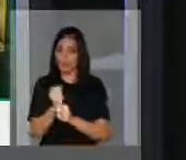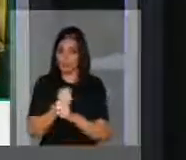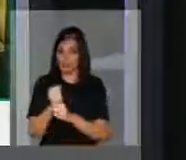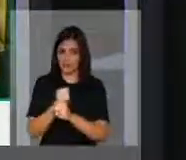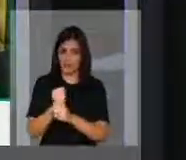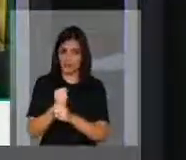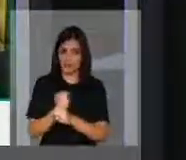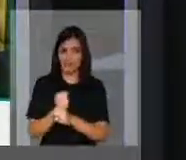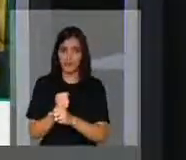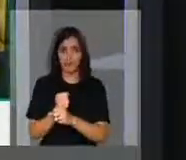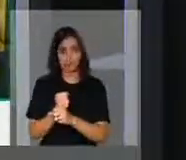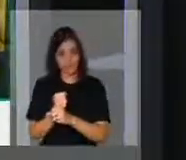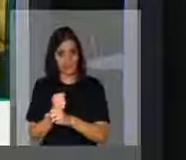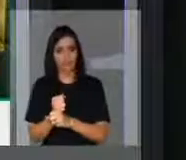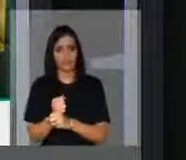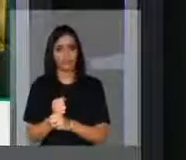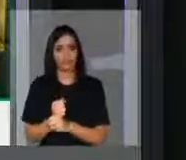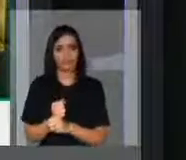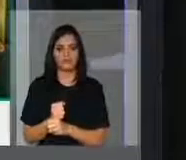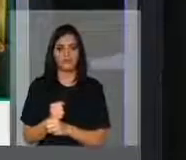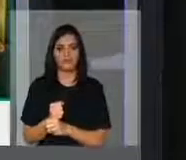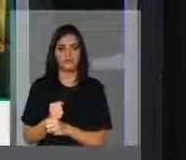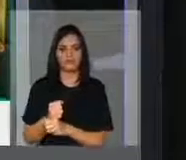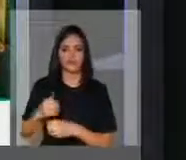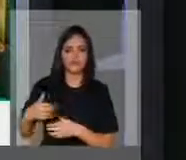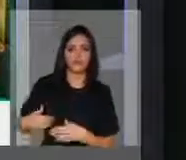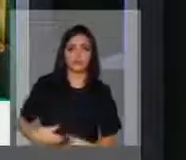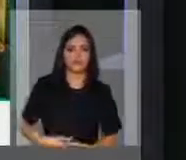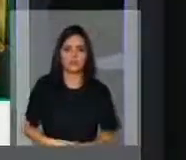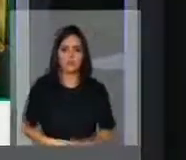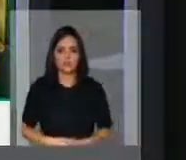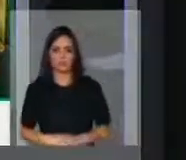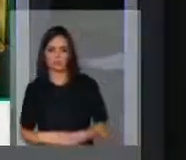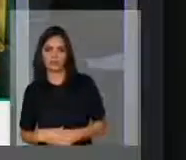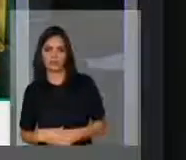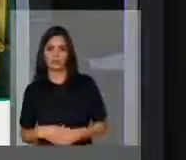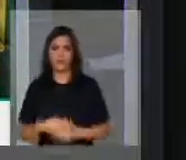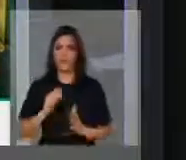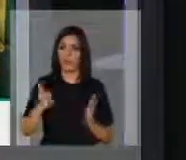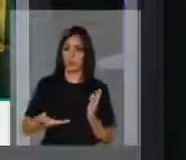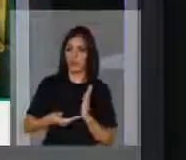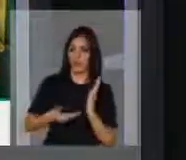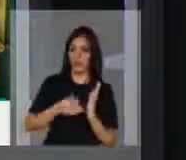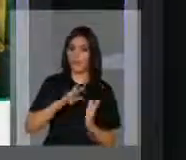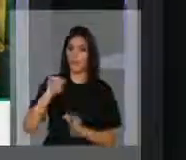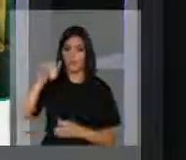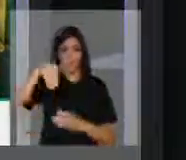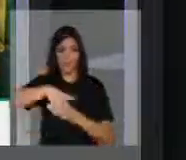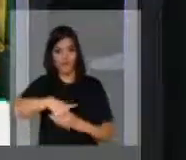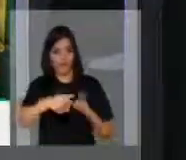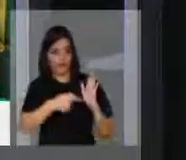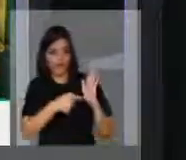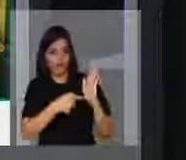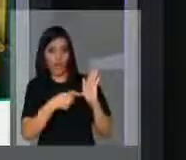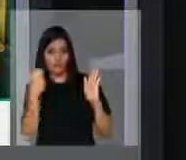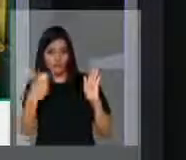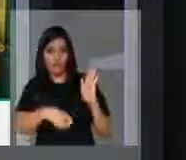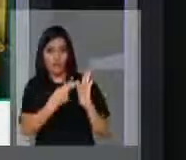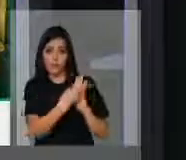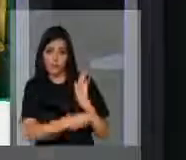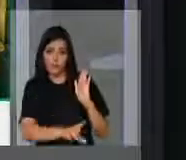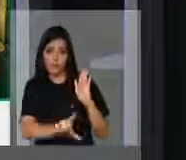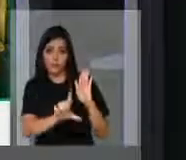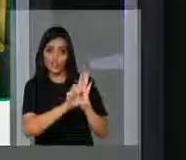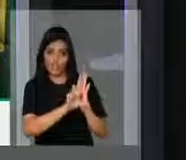depois, esta casa vai votar esse necessário projeto